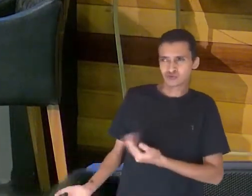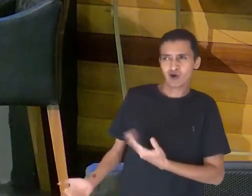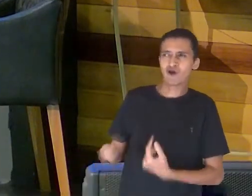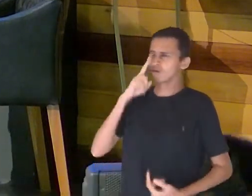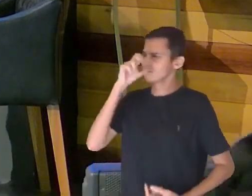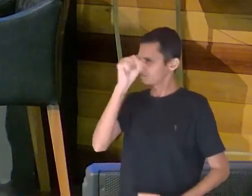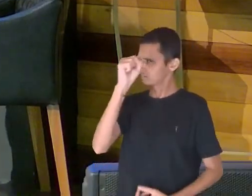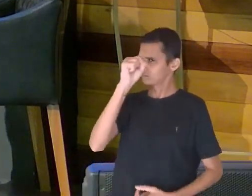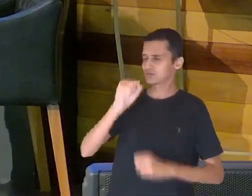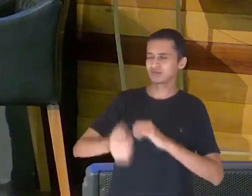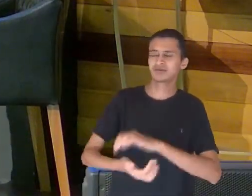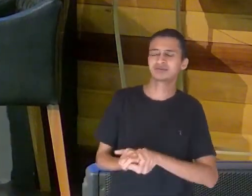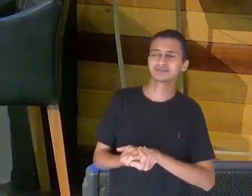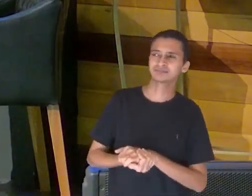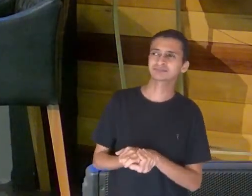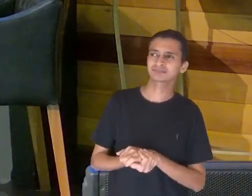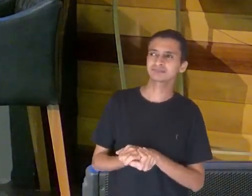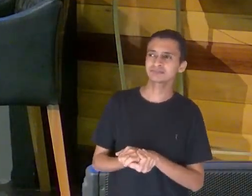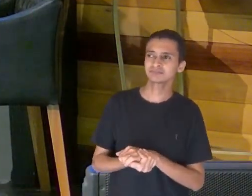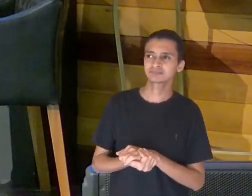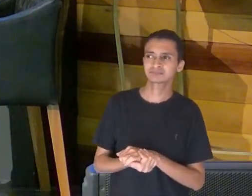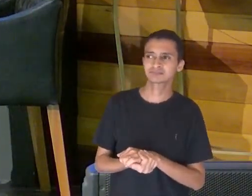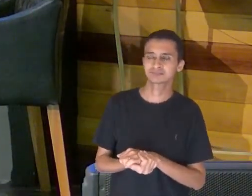Não, a sua já está mais para lá.